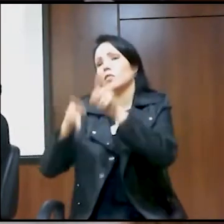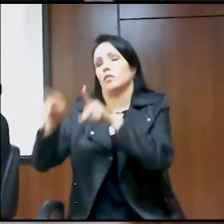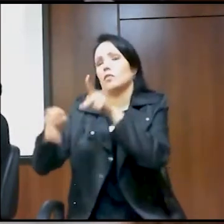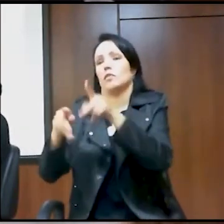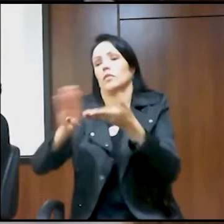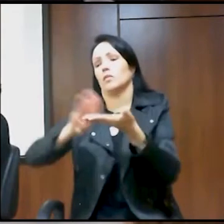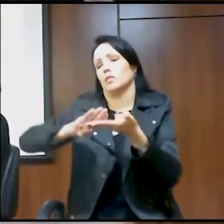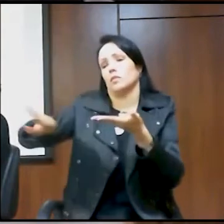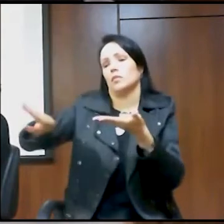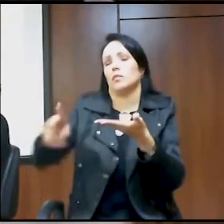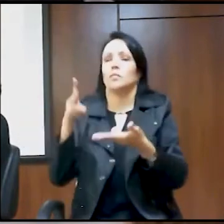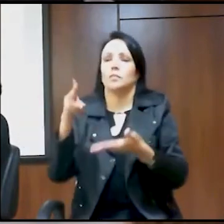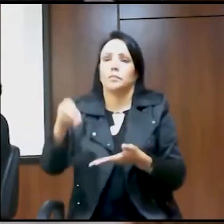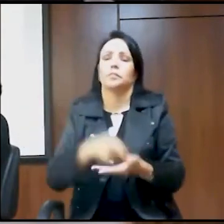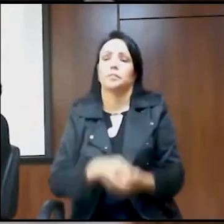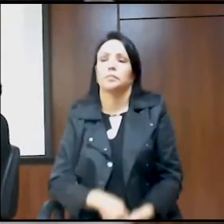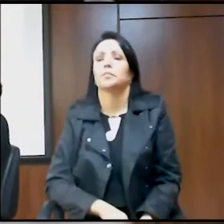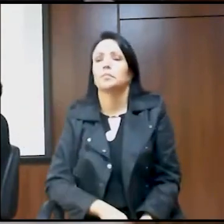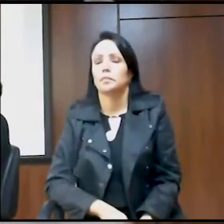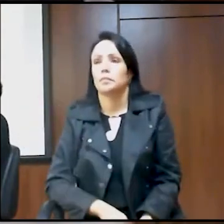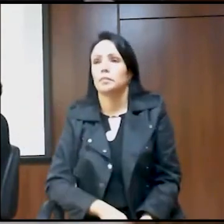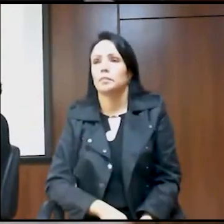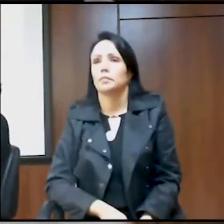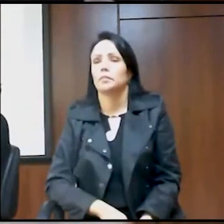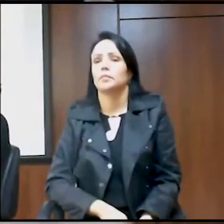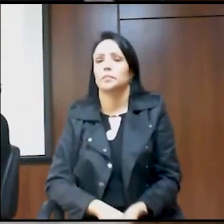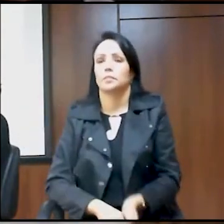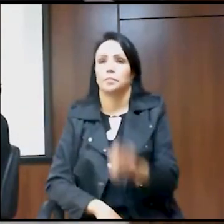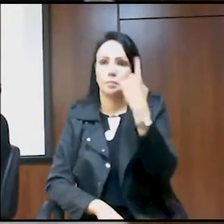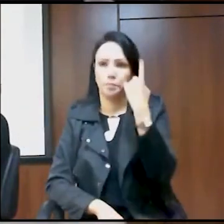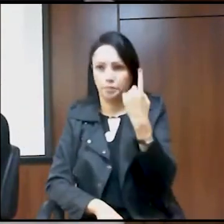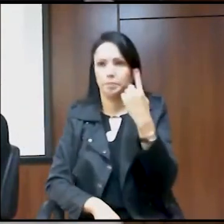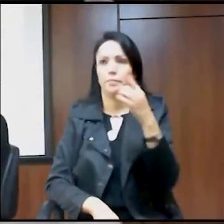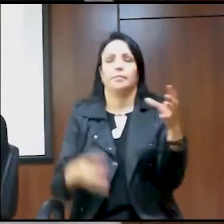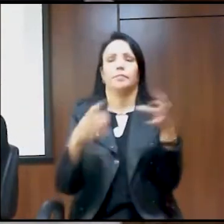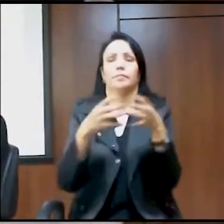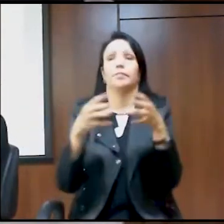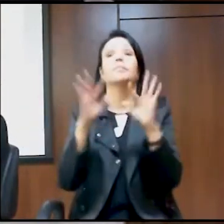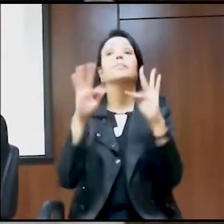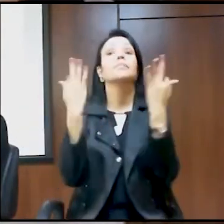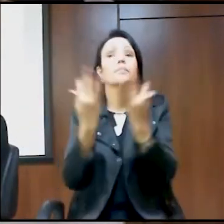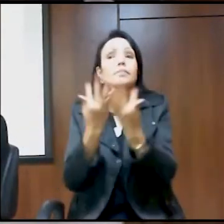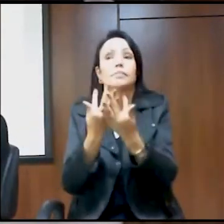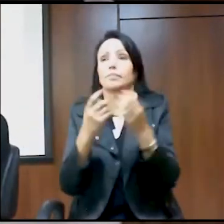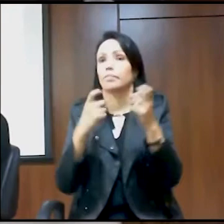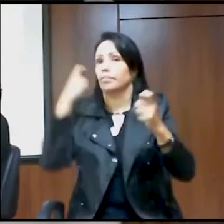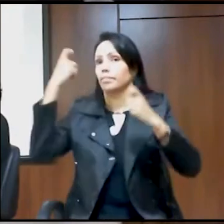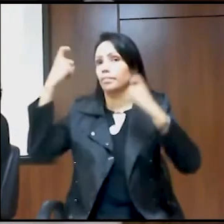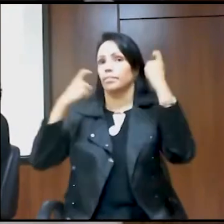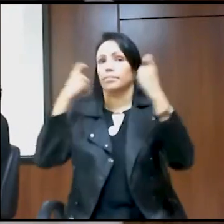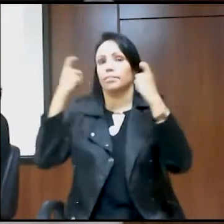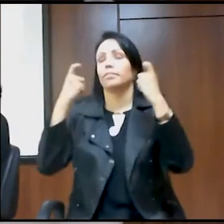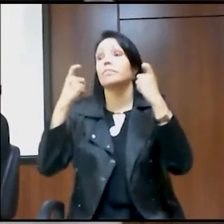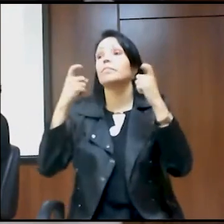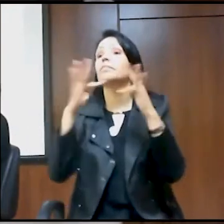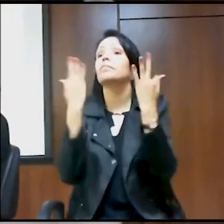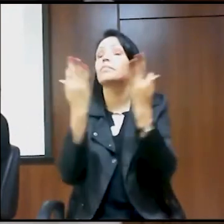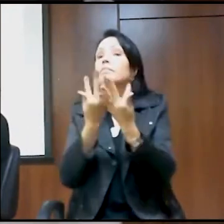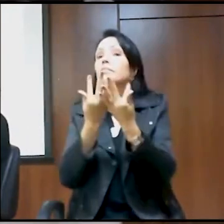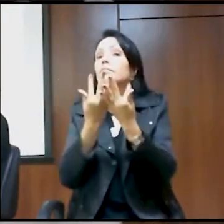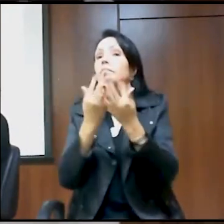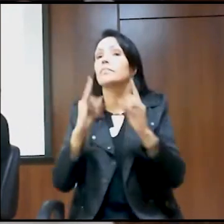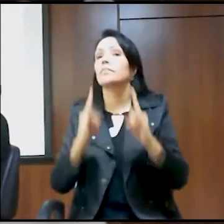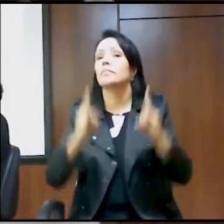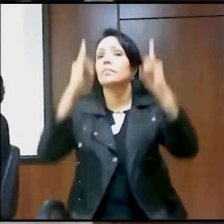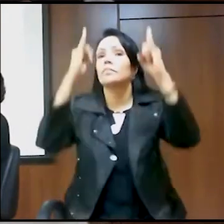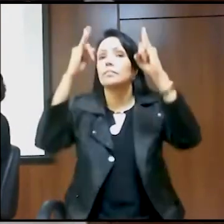é desconectado desse atendimento. Uma dos grupos de família que nós estamos extremamente preocupados é com as famílias do edifício Wilton